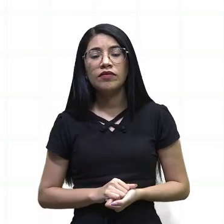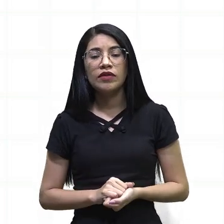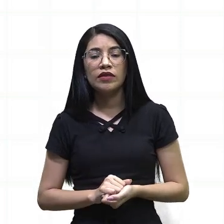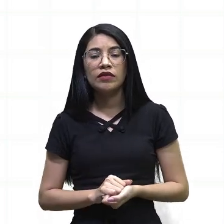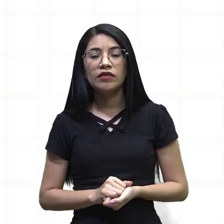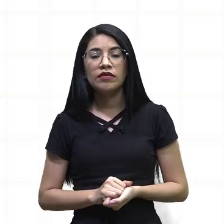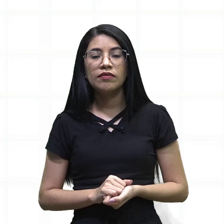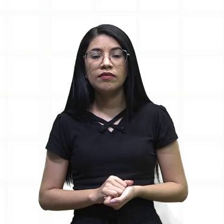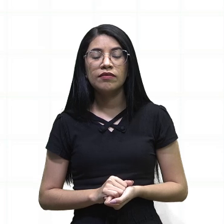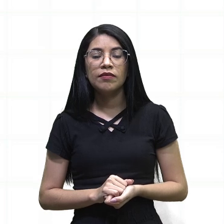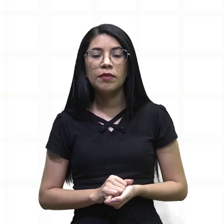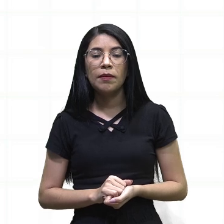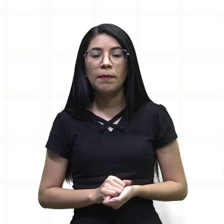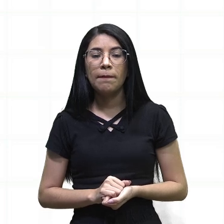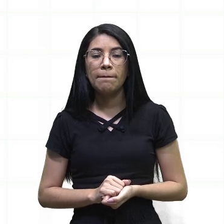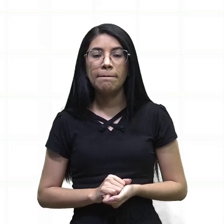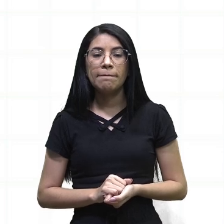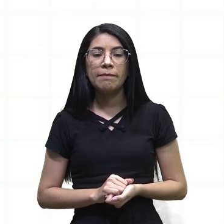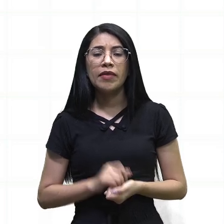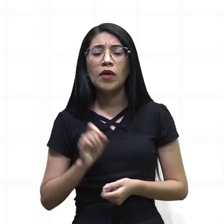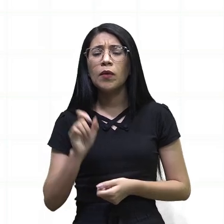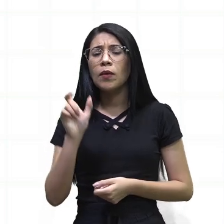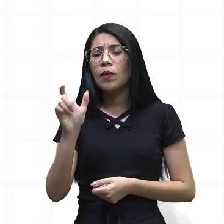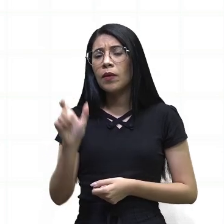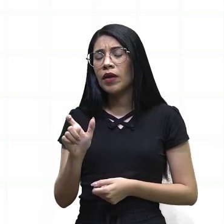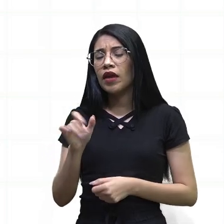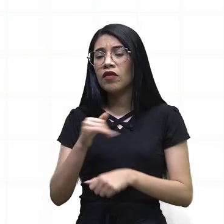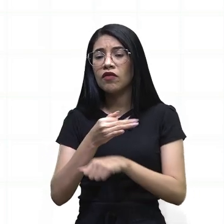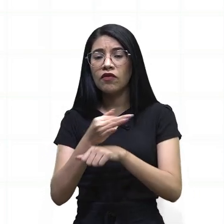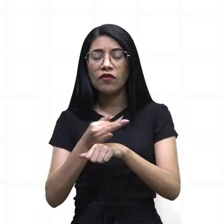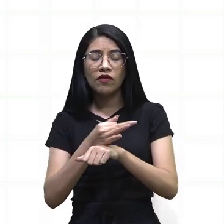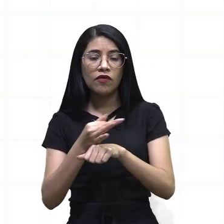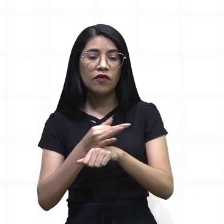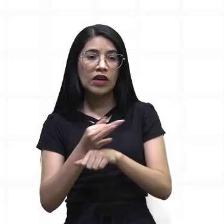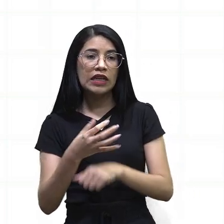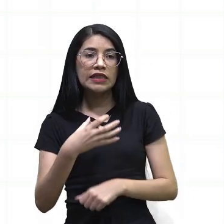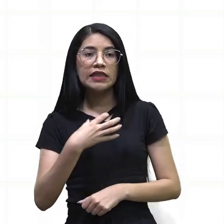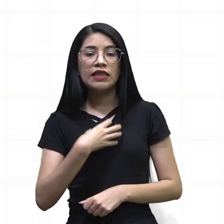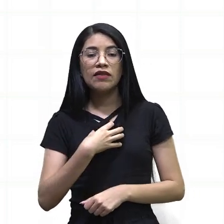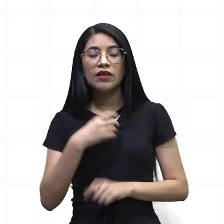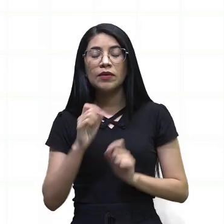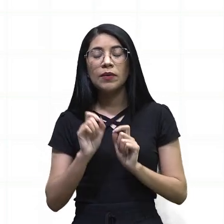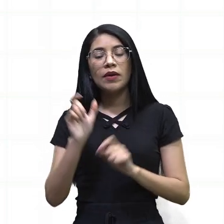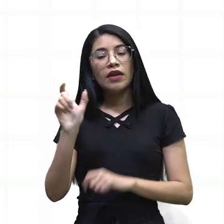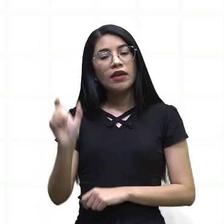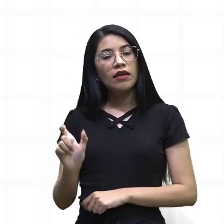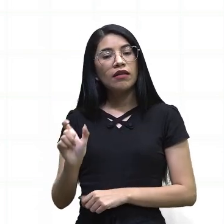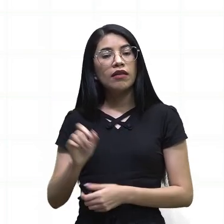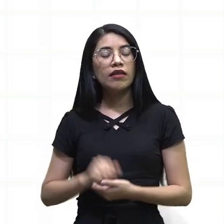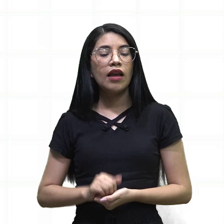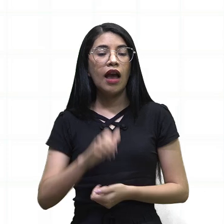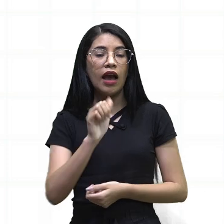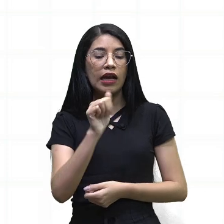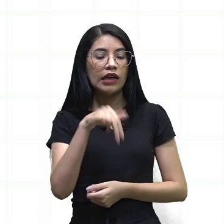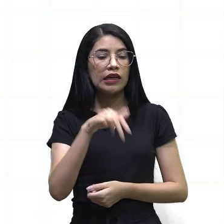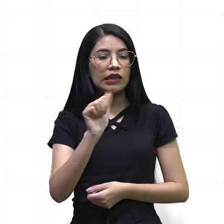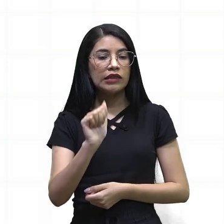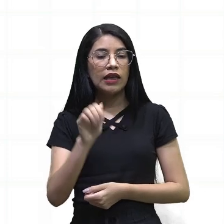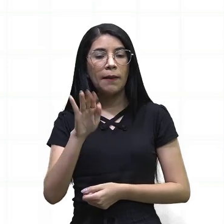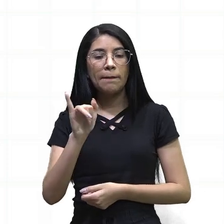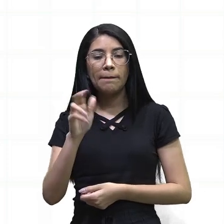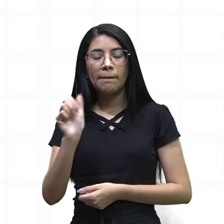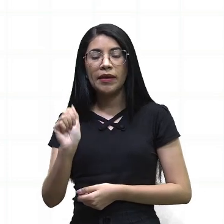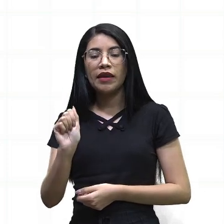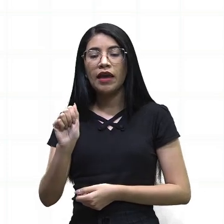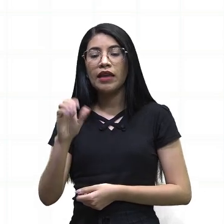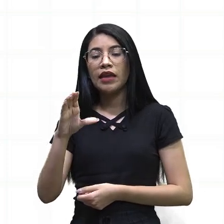eu, infelizmente. Quem vai passar as férias em Salvador? Quem vai ser? Ana, Bia